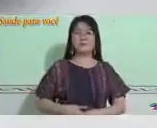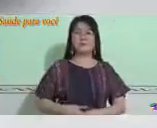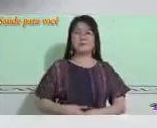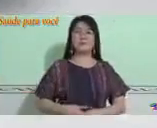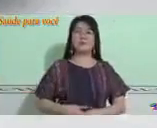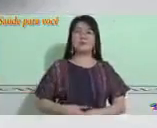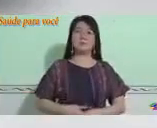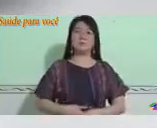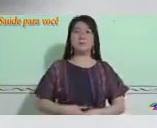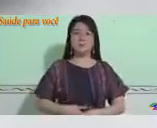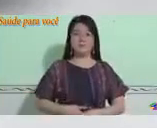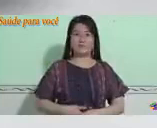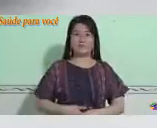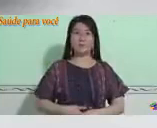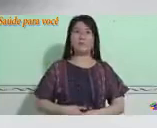2.4 miligramas,